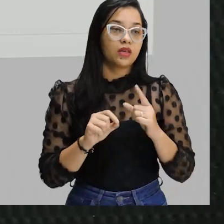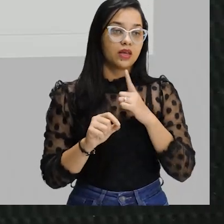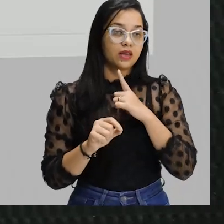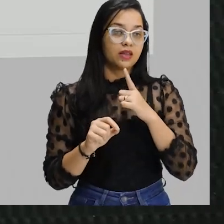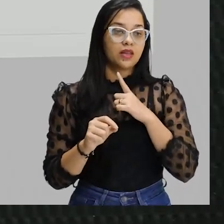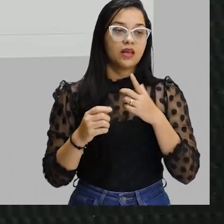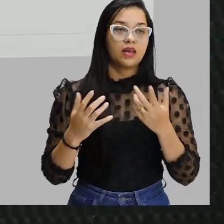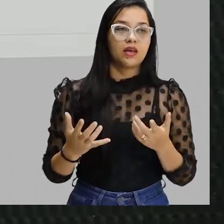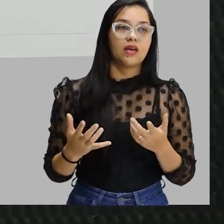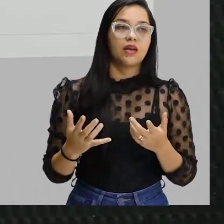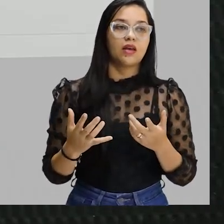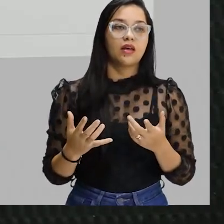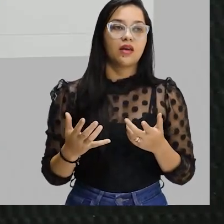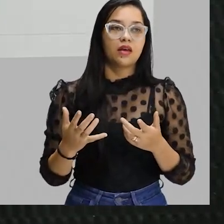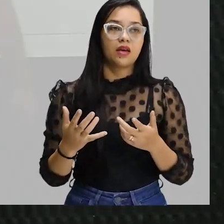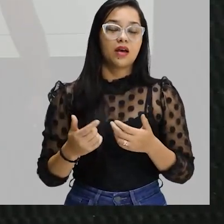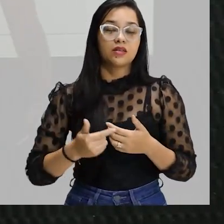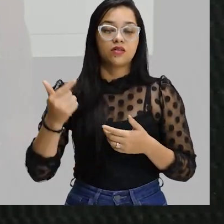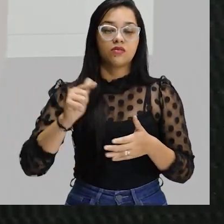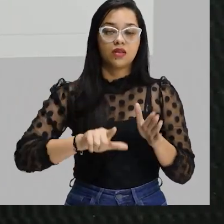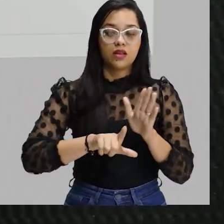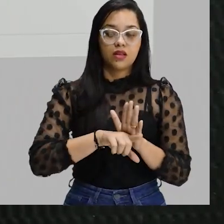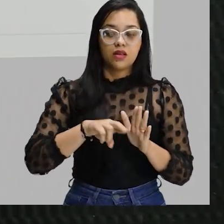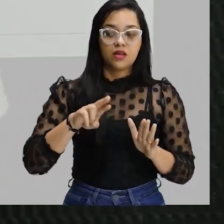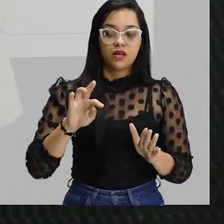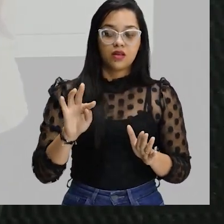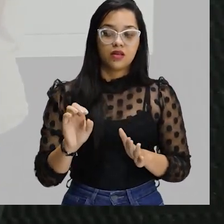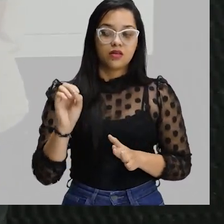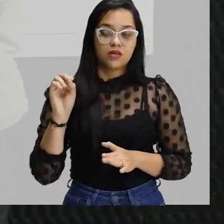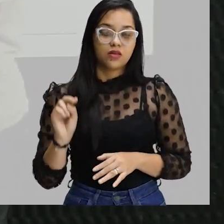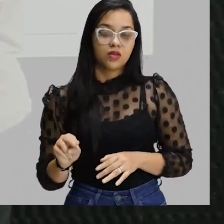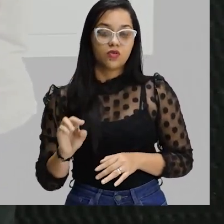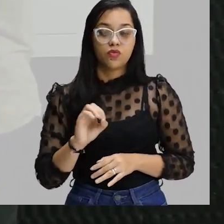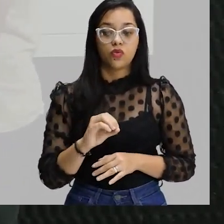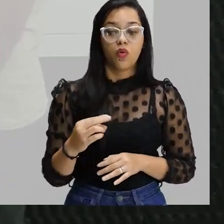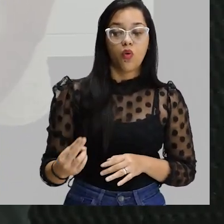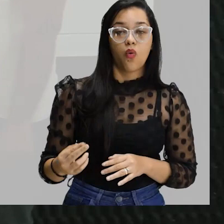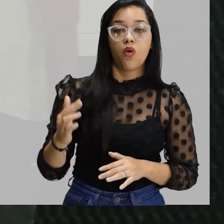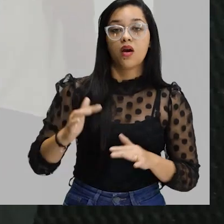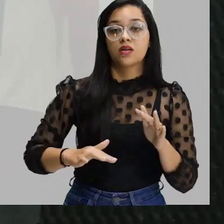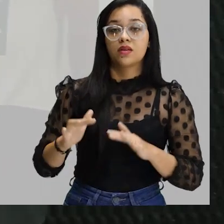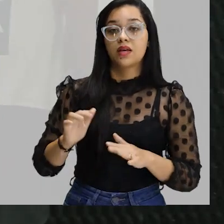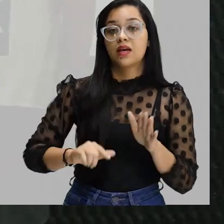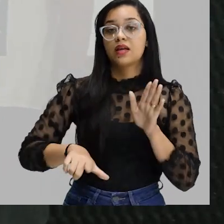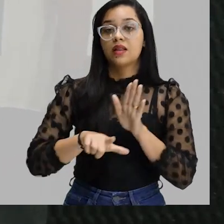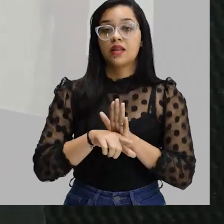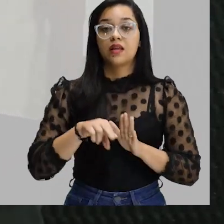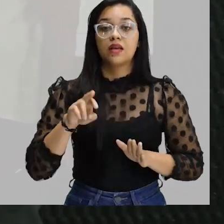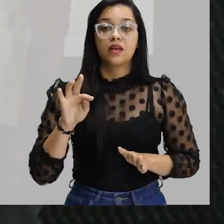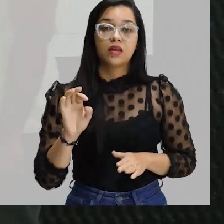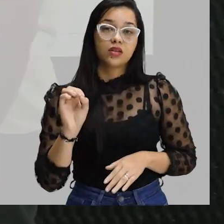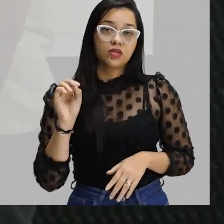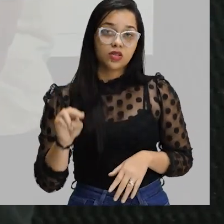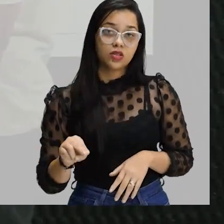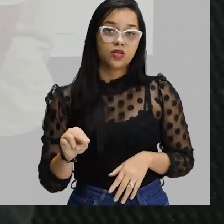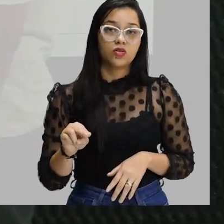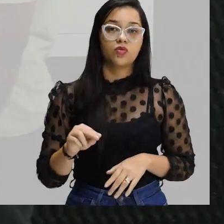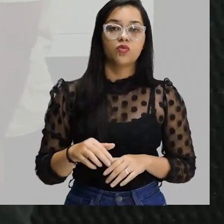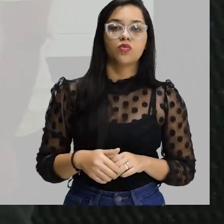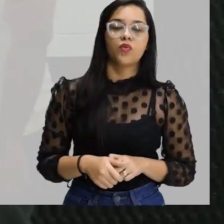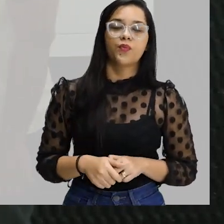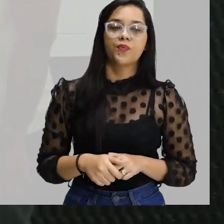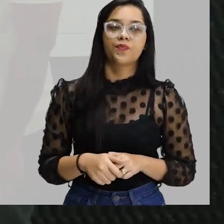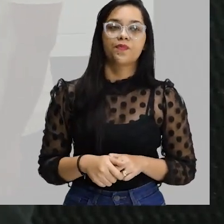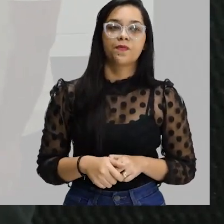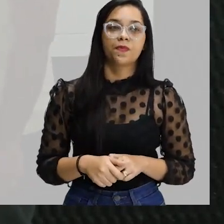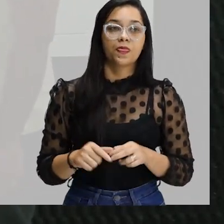envolvem aí a segunda lei de Newton, ou de fato as leis de Newton, né? A primeira e a segunda, que nós falamos até da primeira